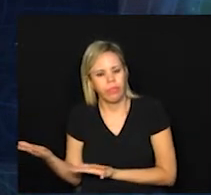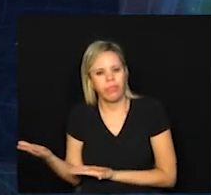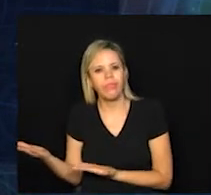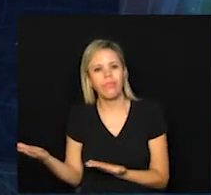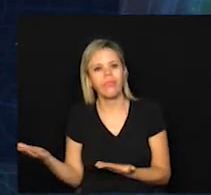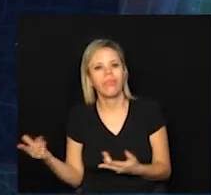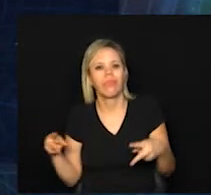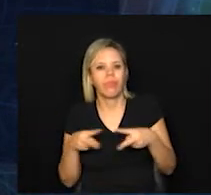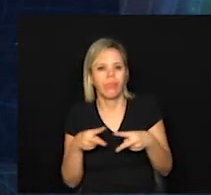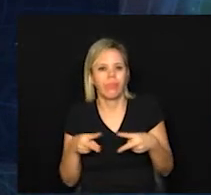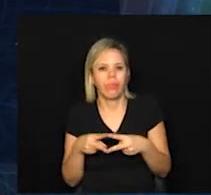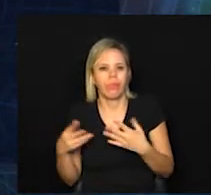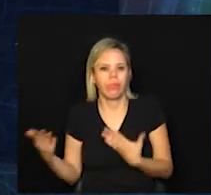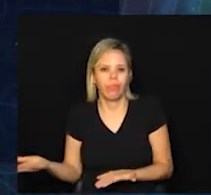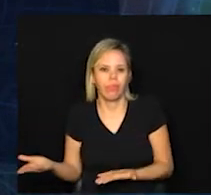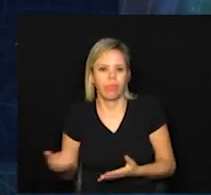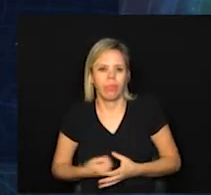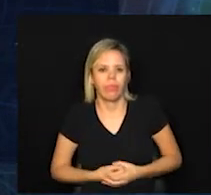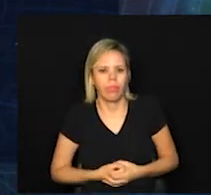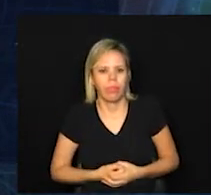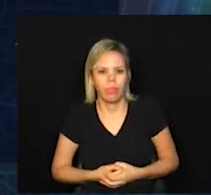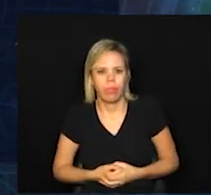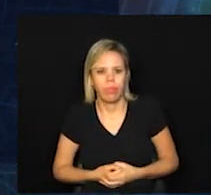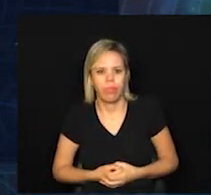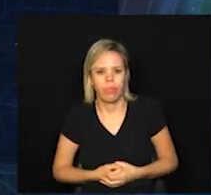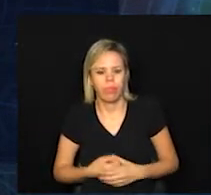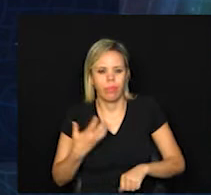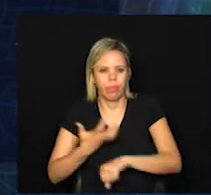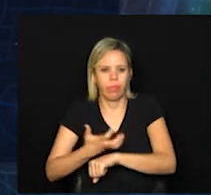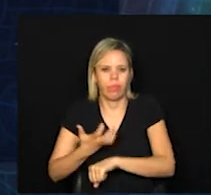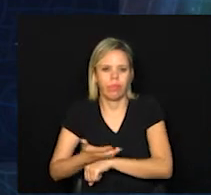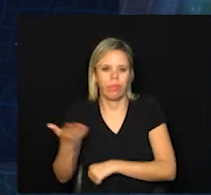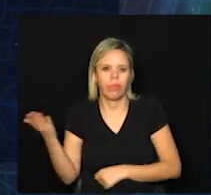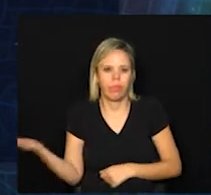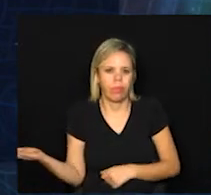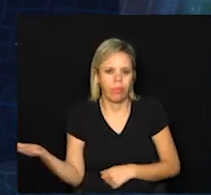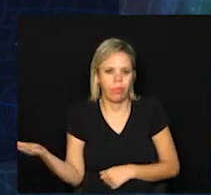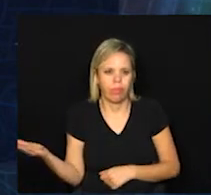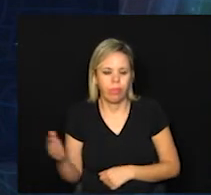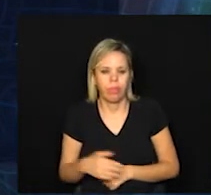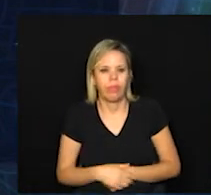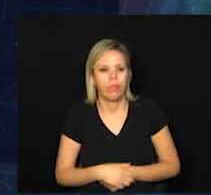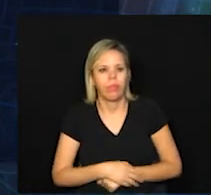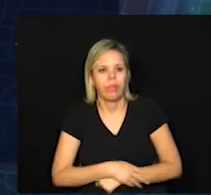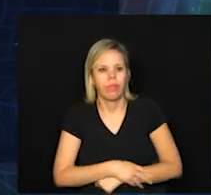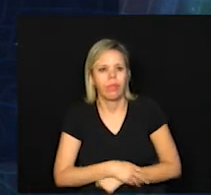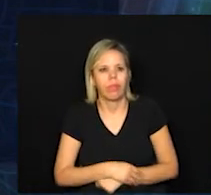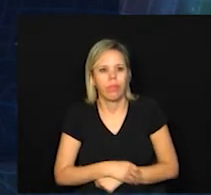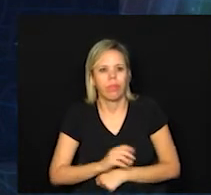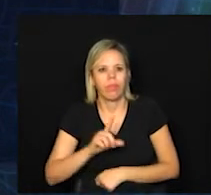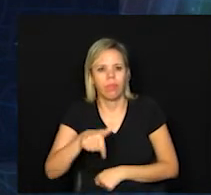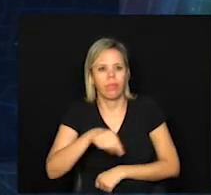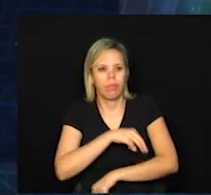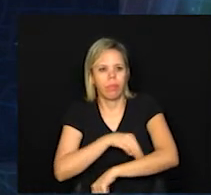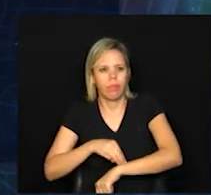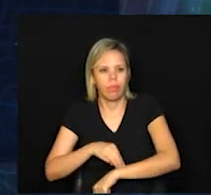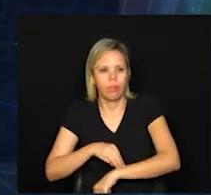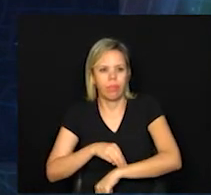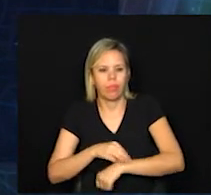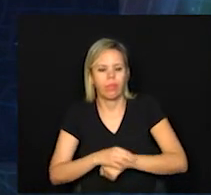202, Paulínia, 195 óbitos, Nova Odessa, 151, na sequência, Montemor